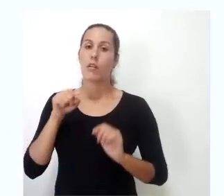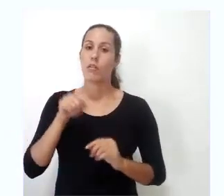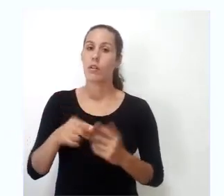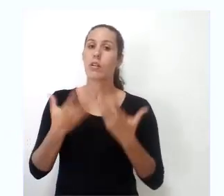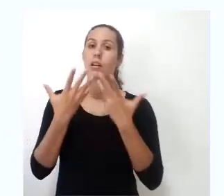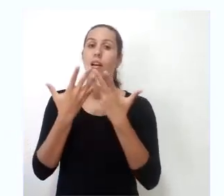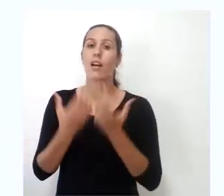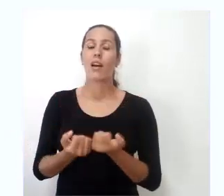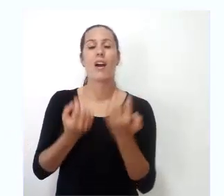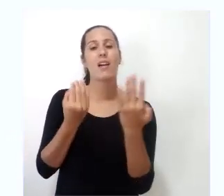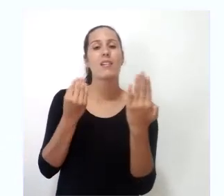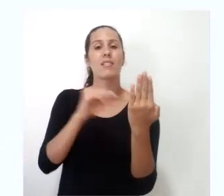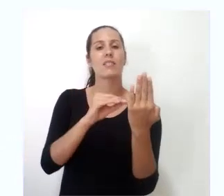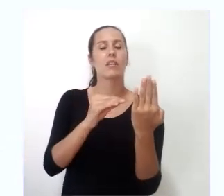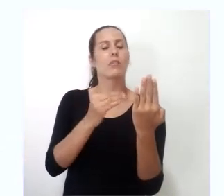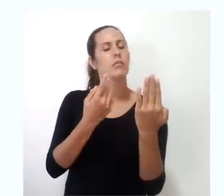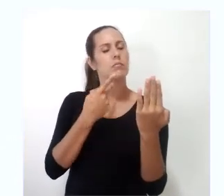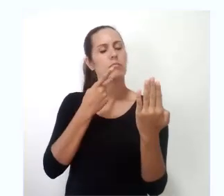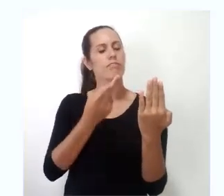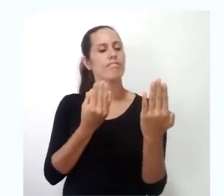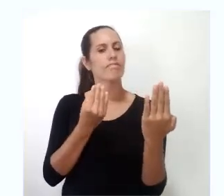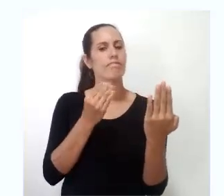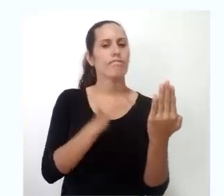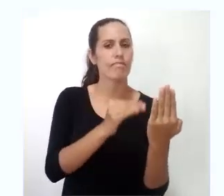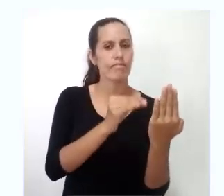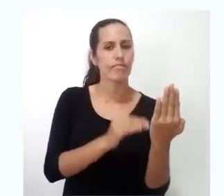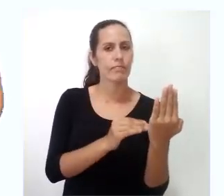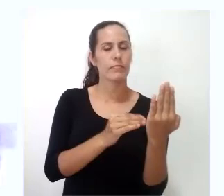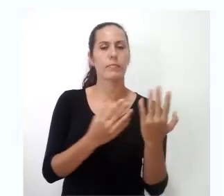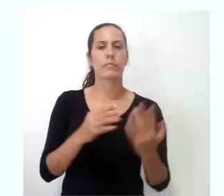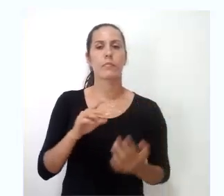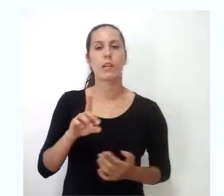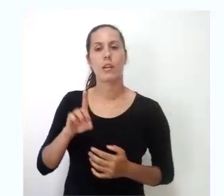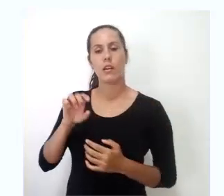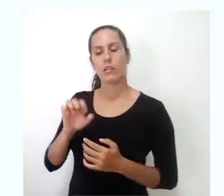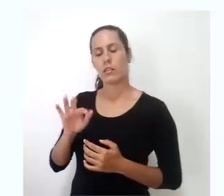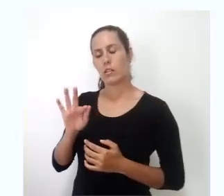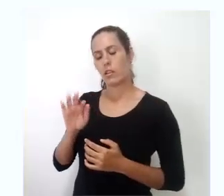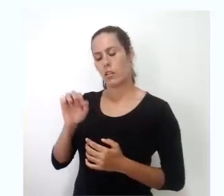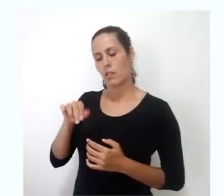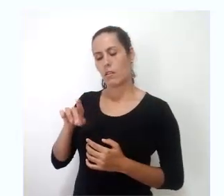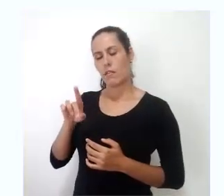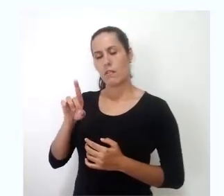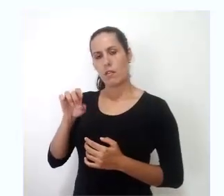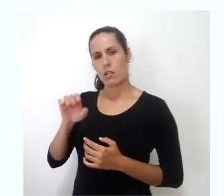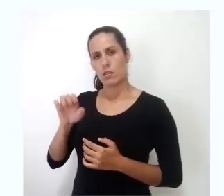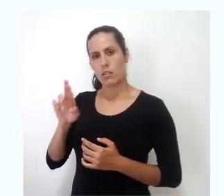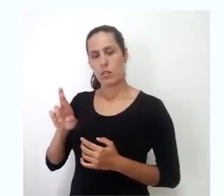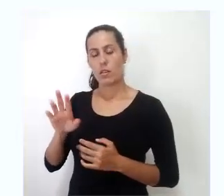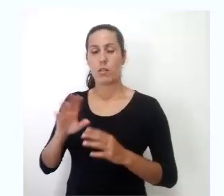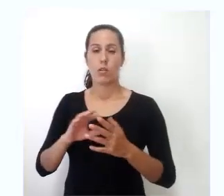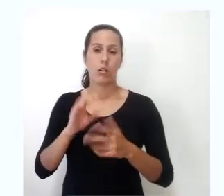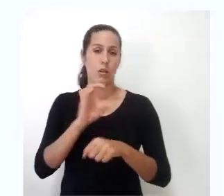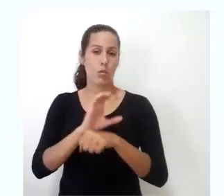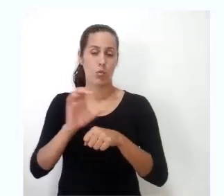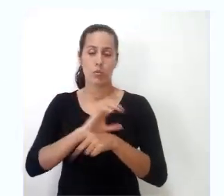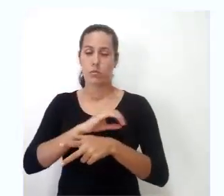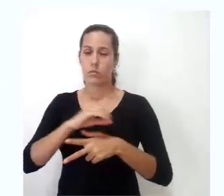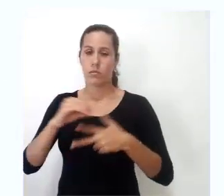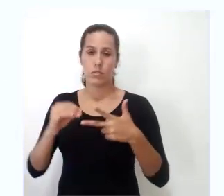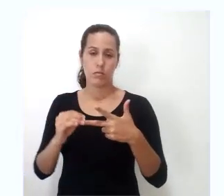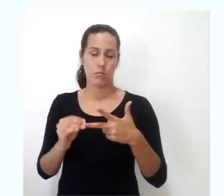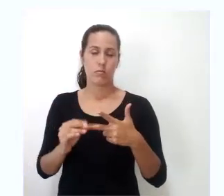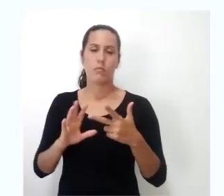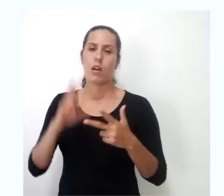vai defender a sua ideia, certo? Em muitos, certo, concursos e vestibulares, dão uma